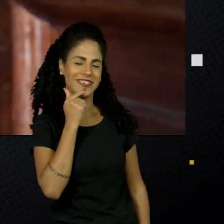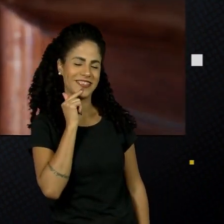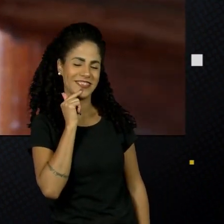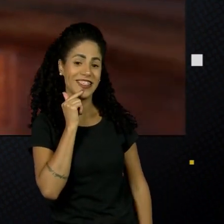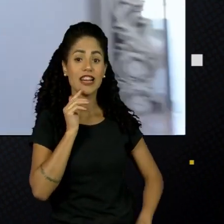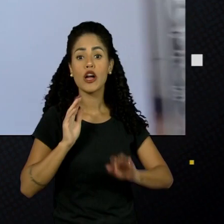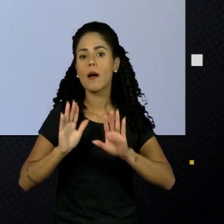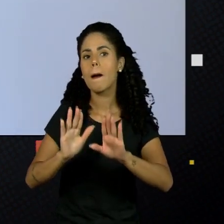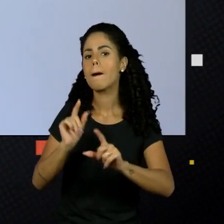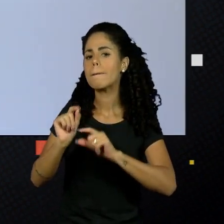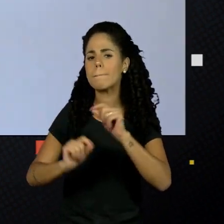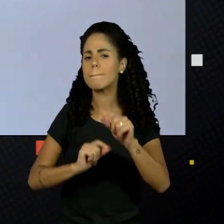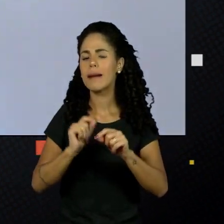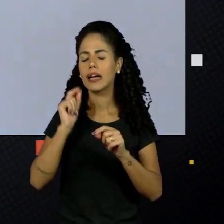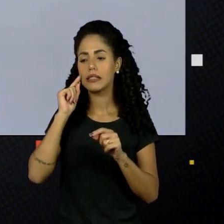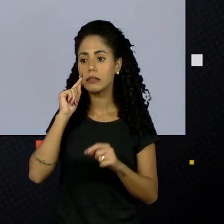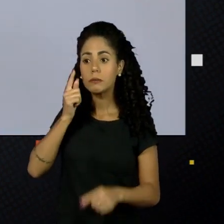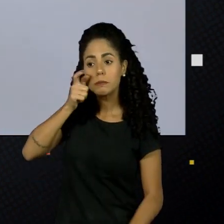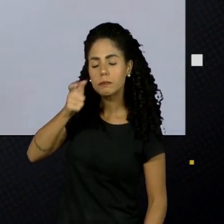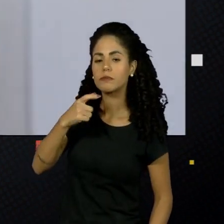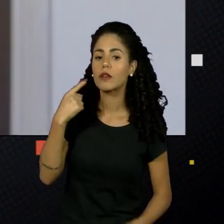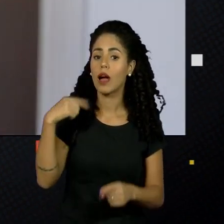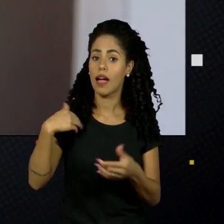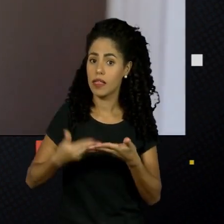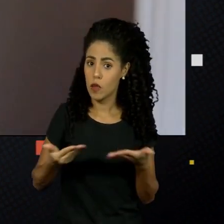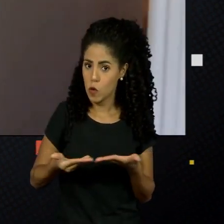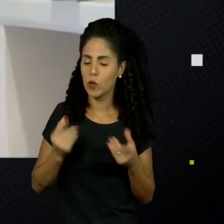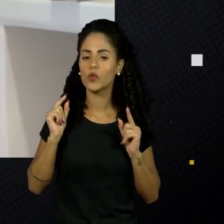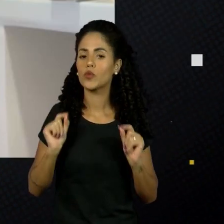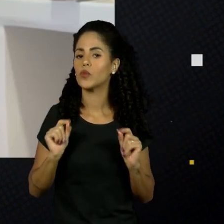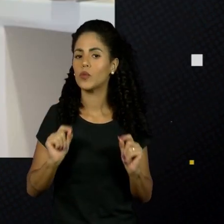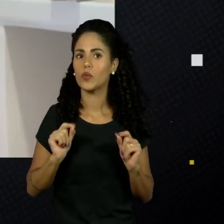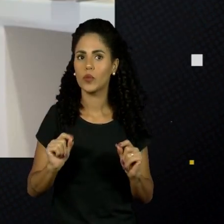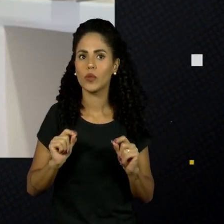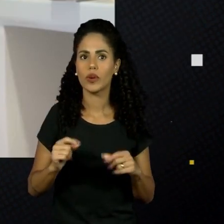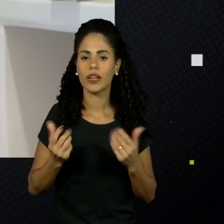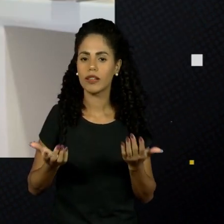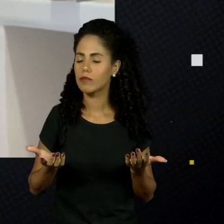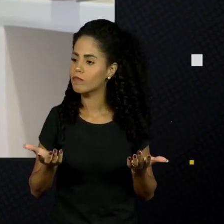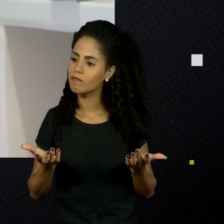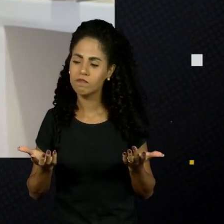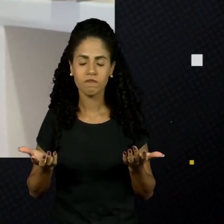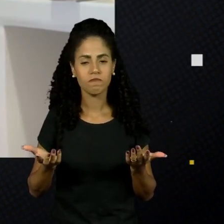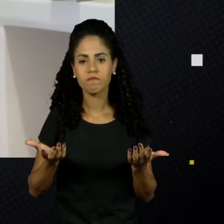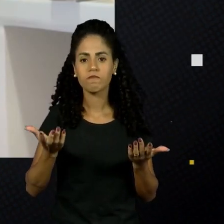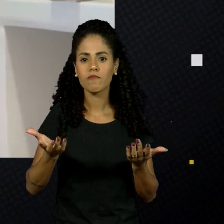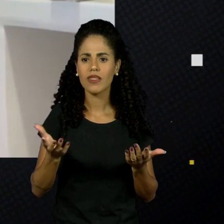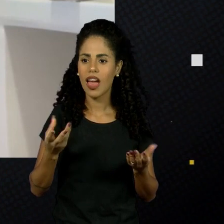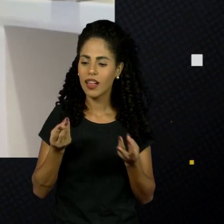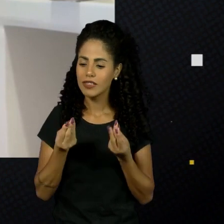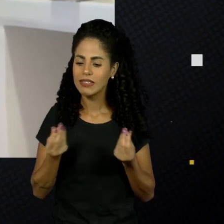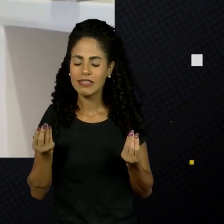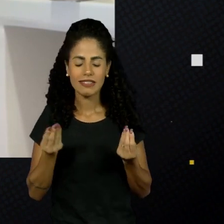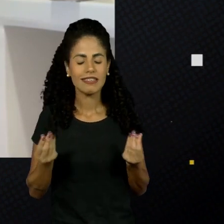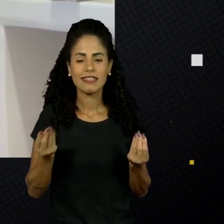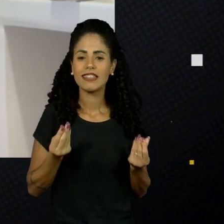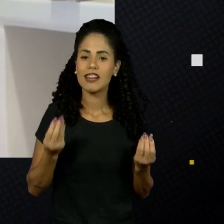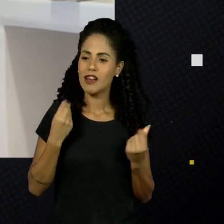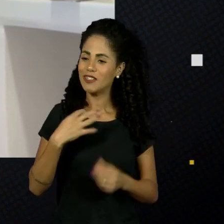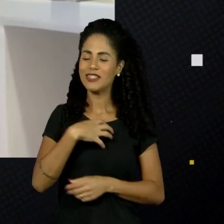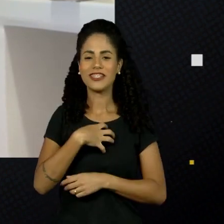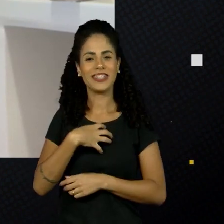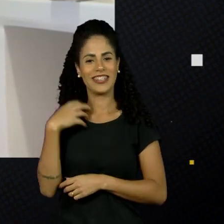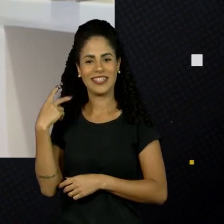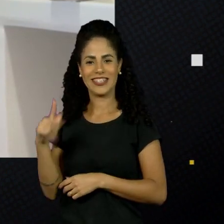Mas o que me chama muito a atenção até hoje é a sensibilidade,